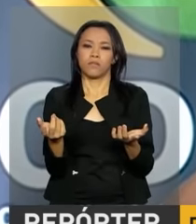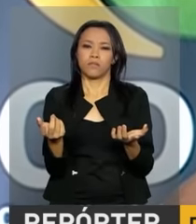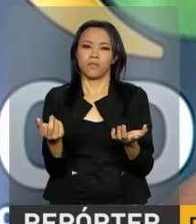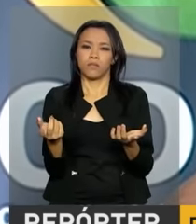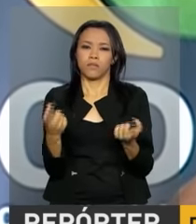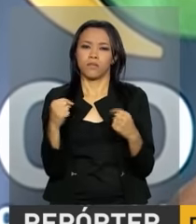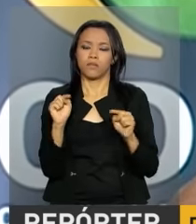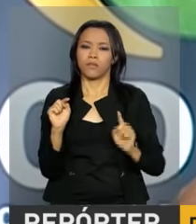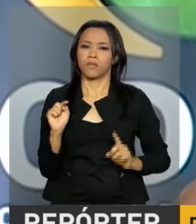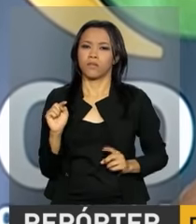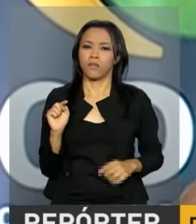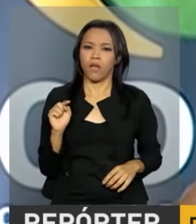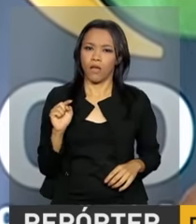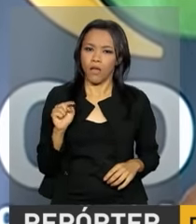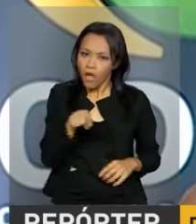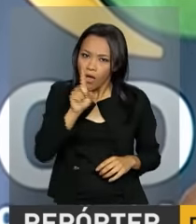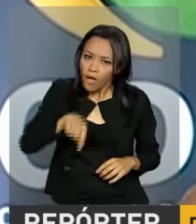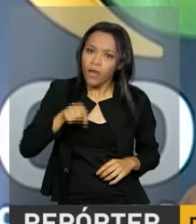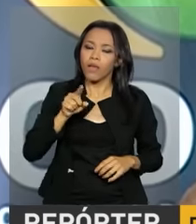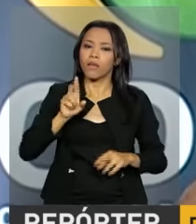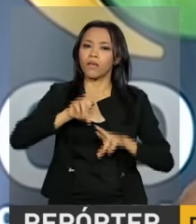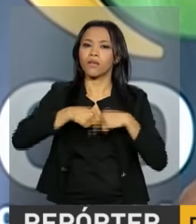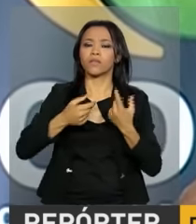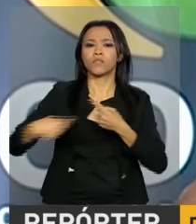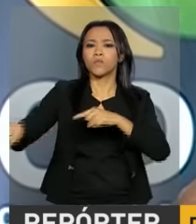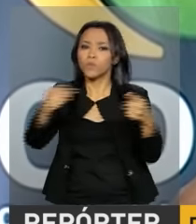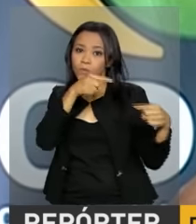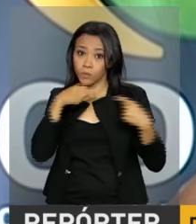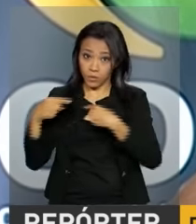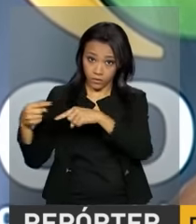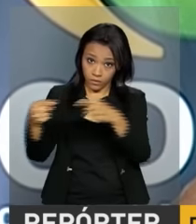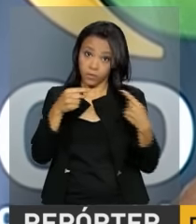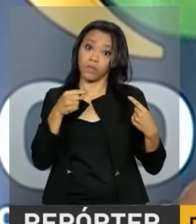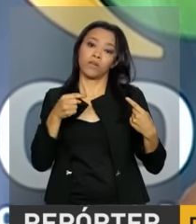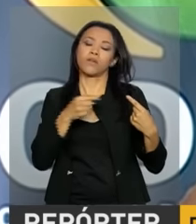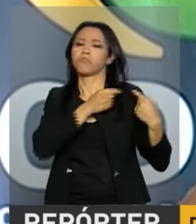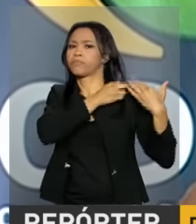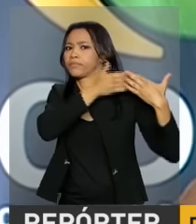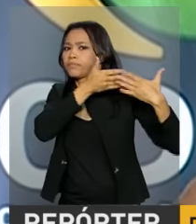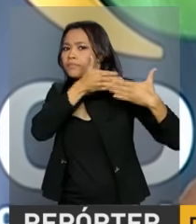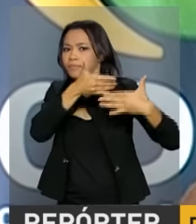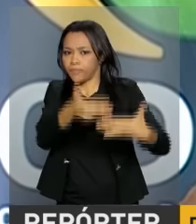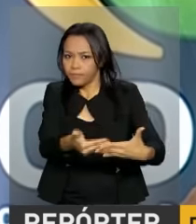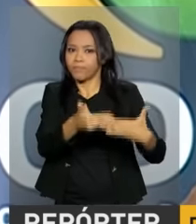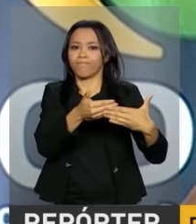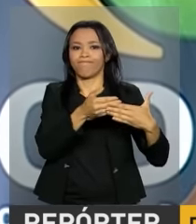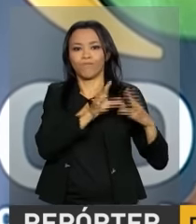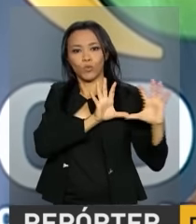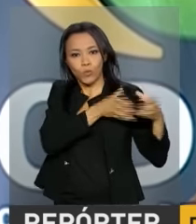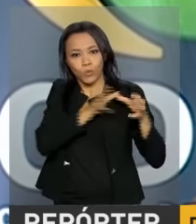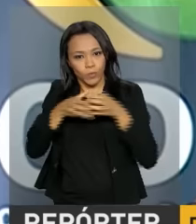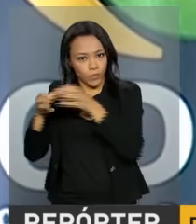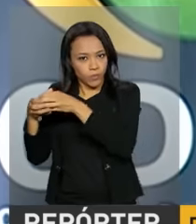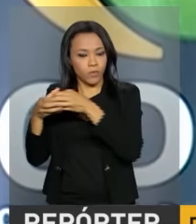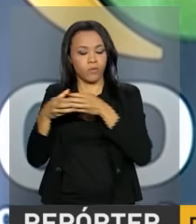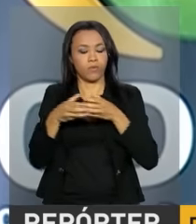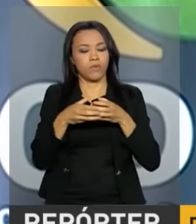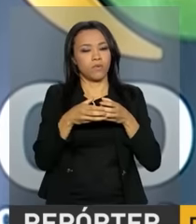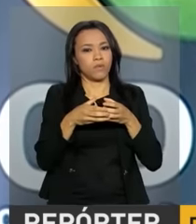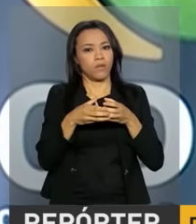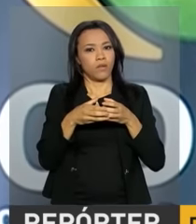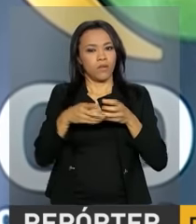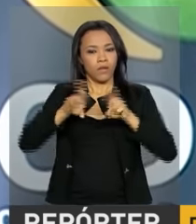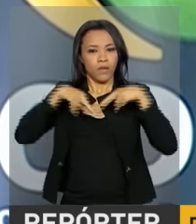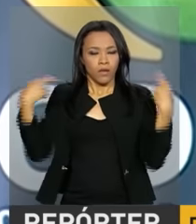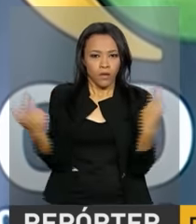Isso vem a parte fruto da discussão e da trajetória dos conselheiros. Nós estamos reunidos aqui, são